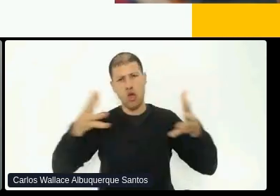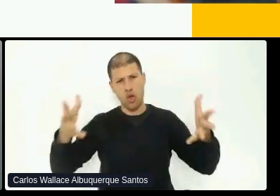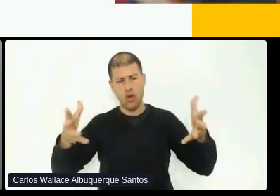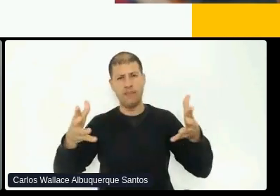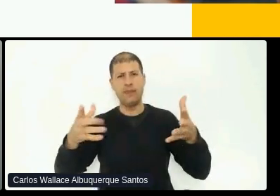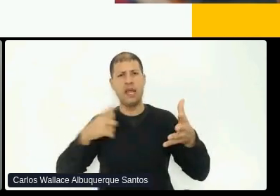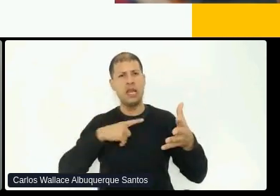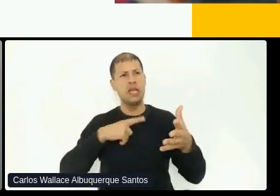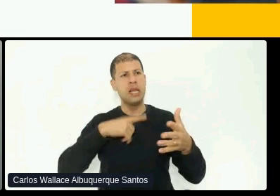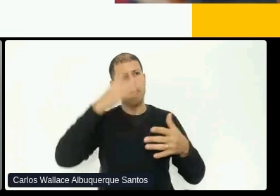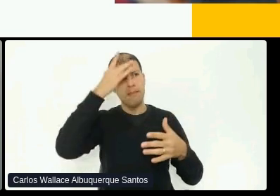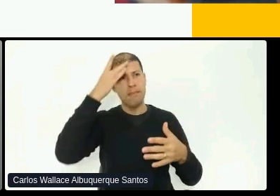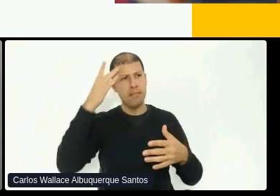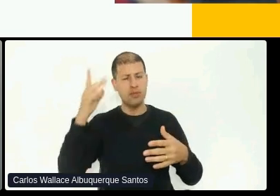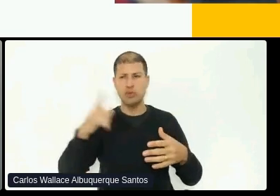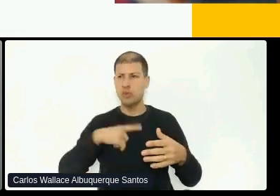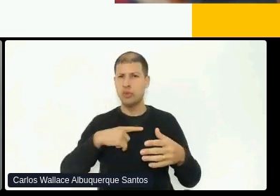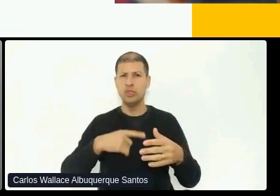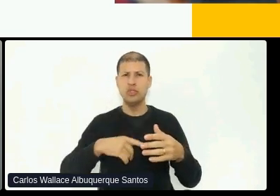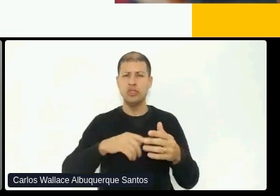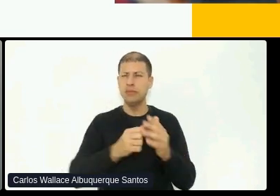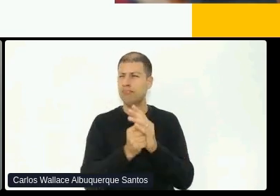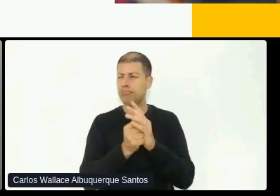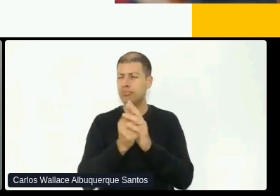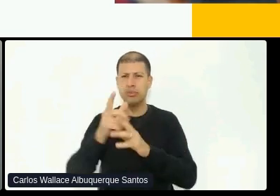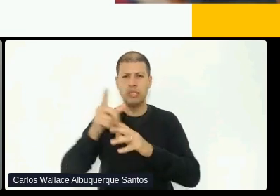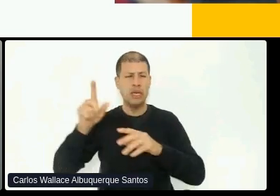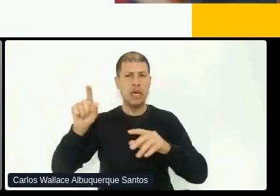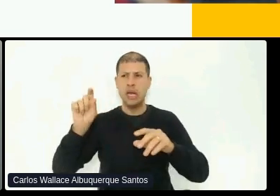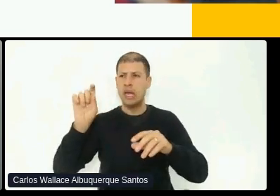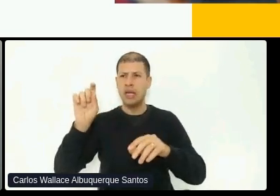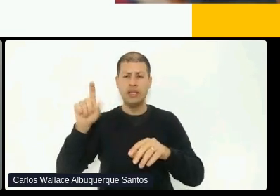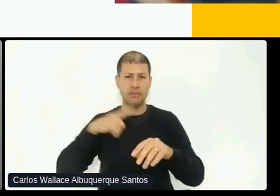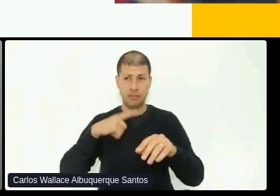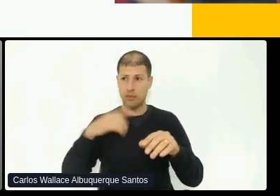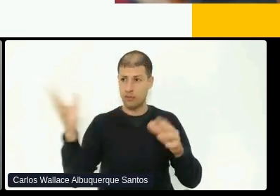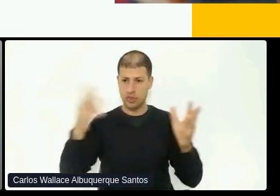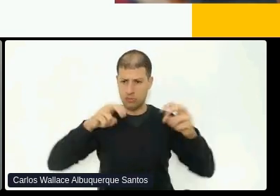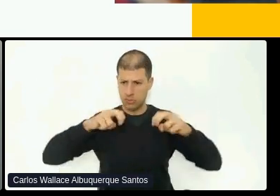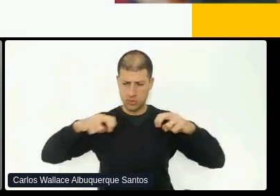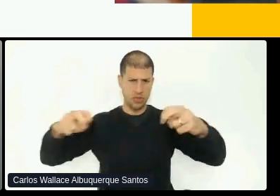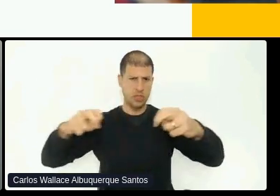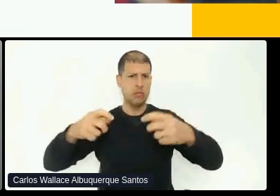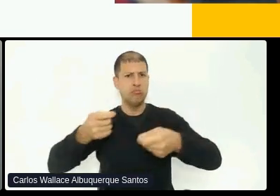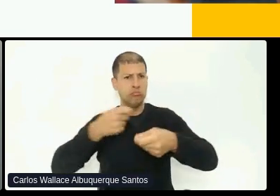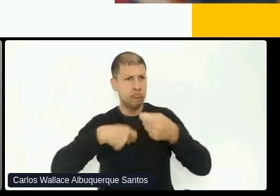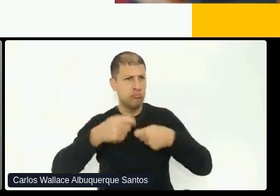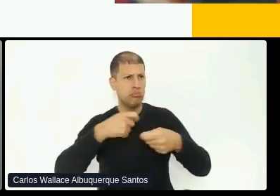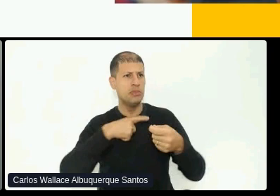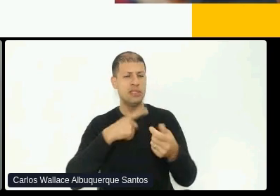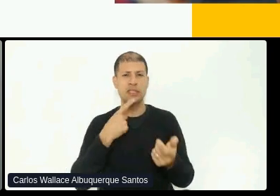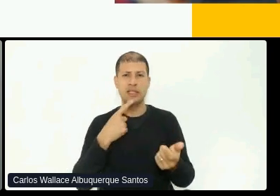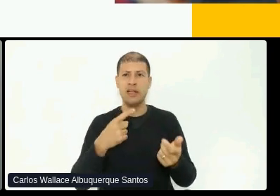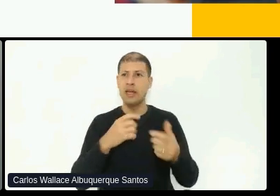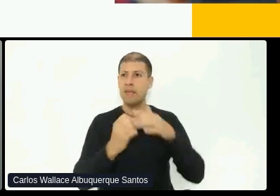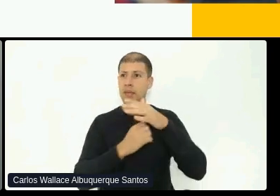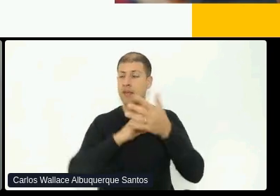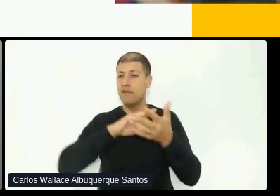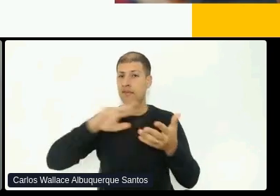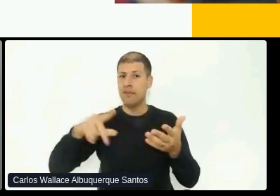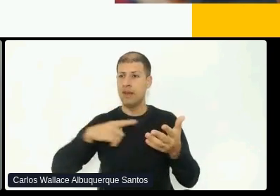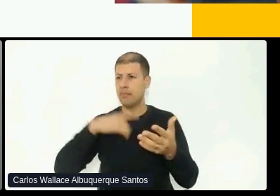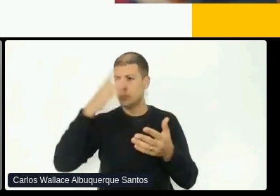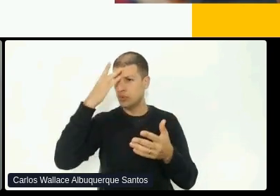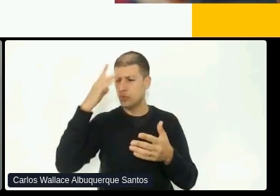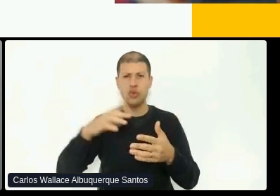trazem pessoas de N situações, de N contextos para os seus conselhos de administração. Né? A gente viu aí várias empresas trazendo pessoas que não tinham nada a ver